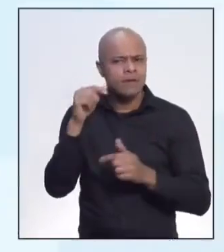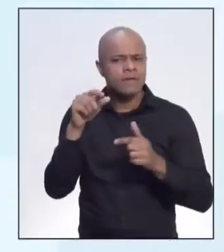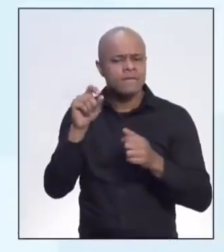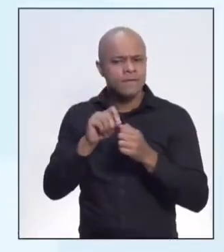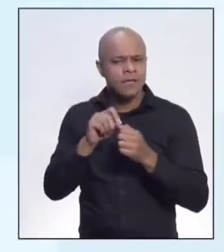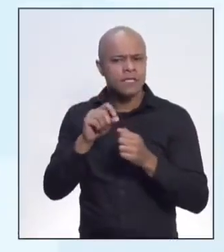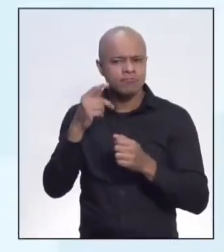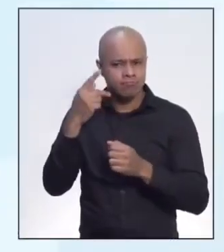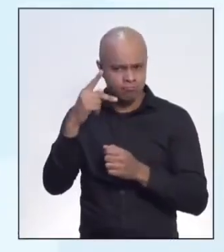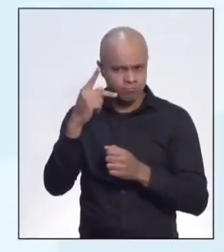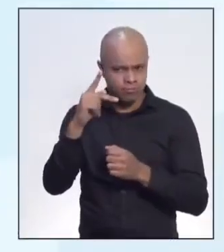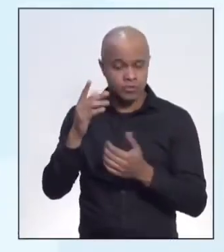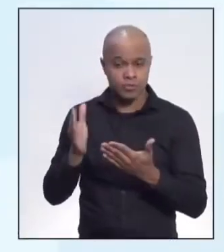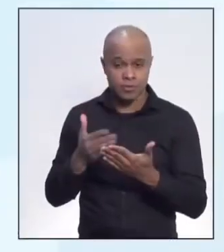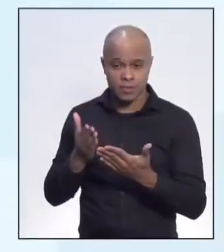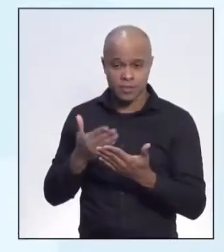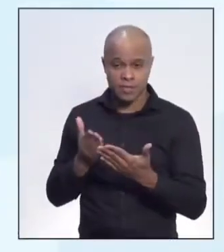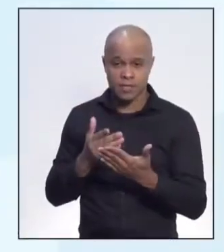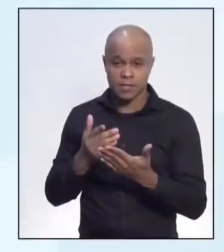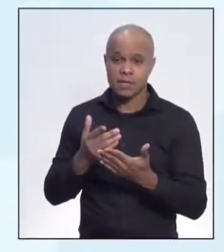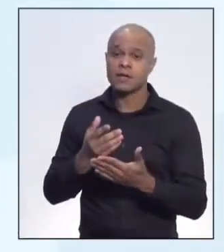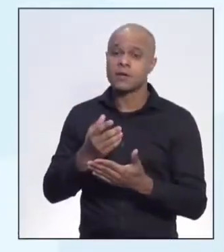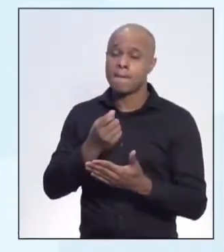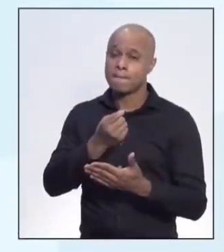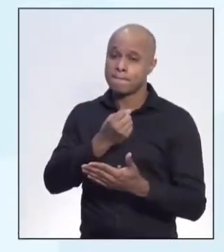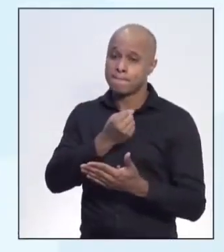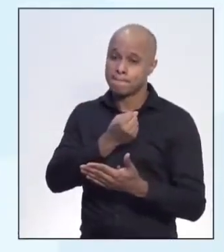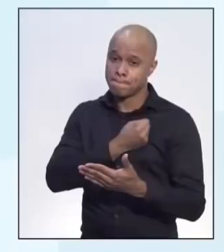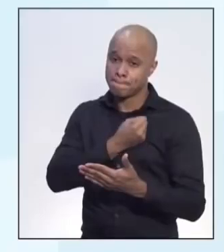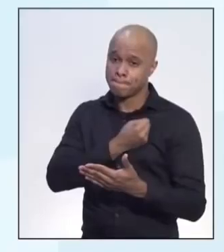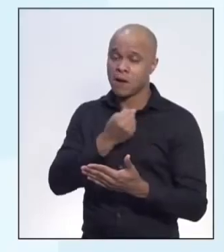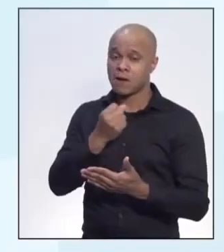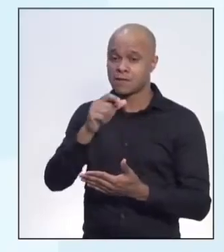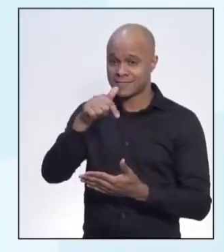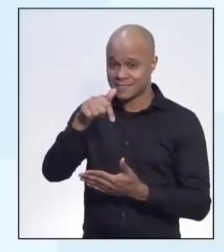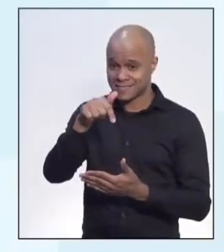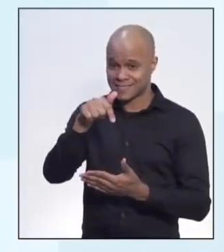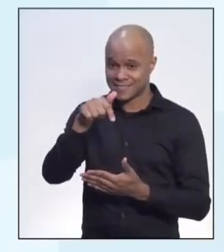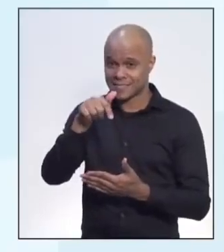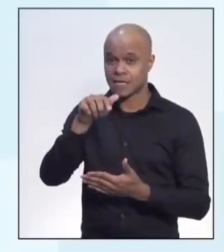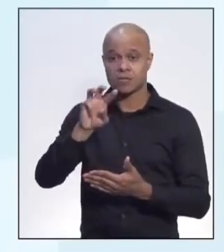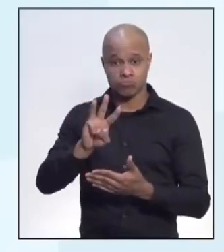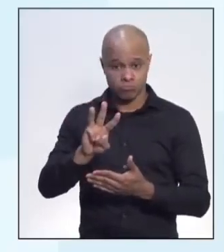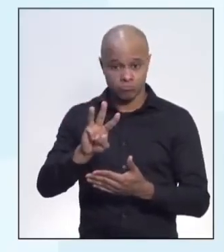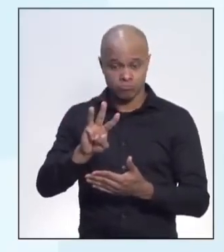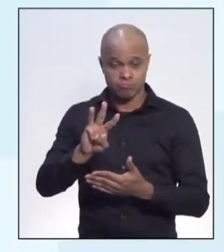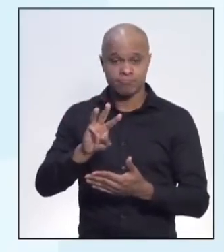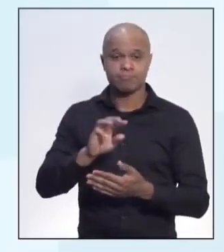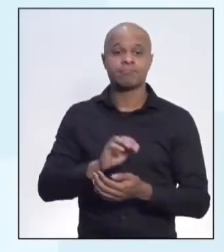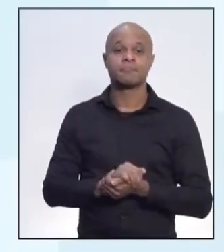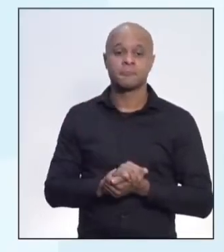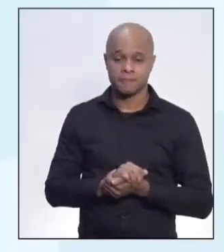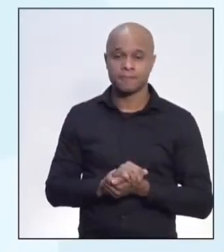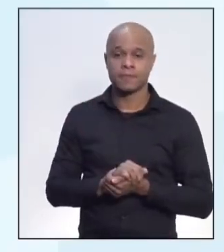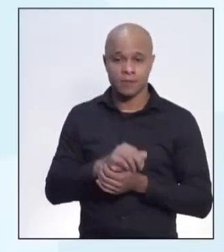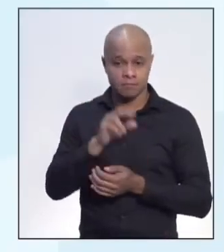no caderno do aluno, volume 2, parte 1, na